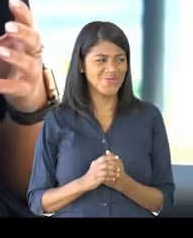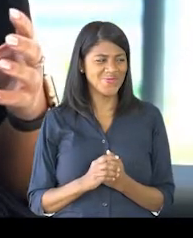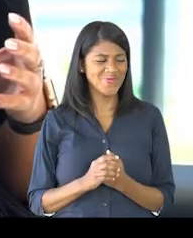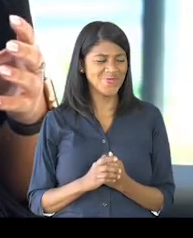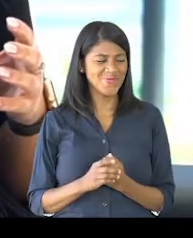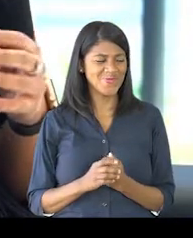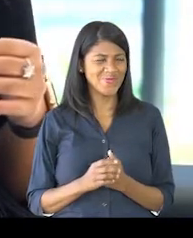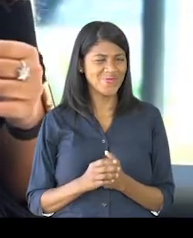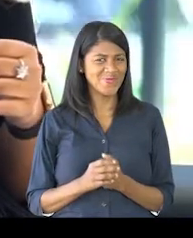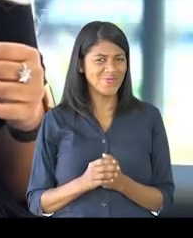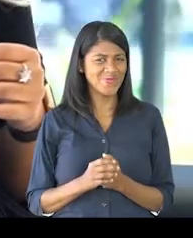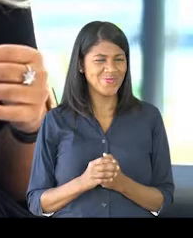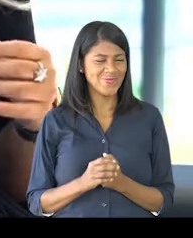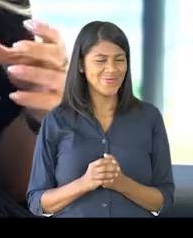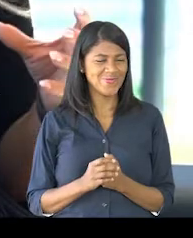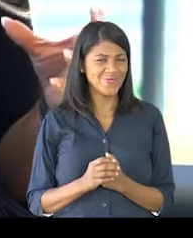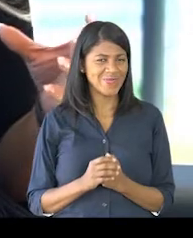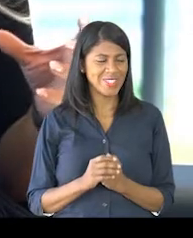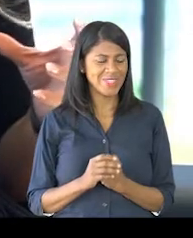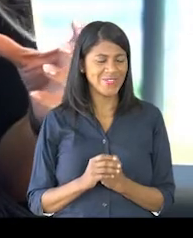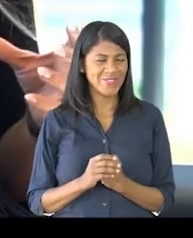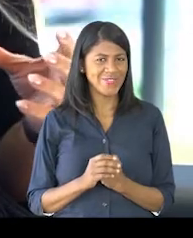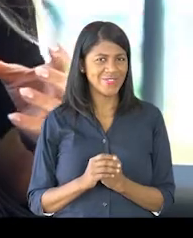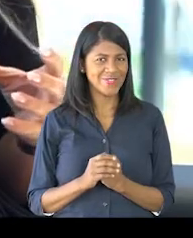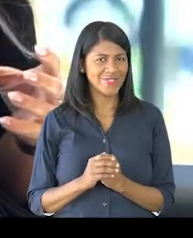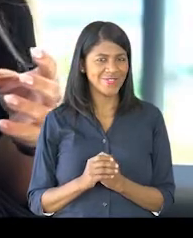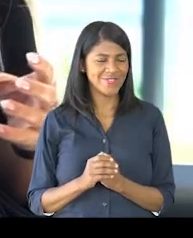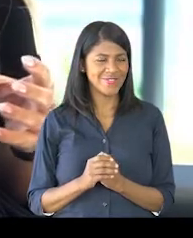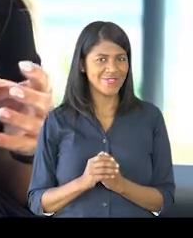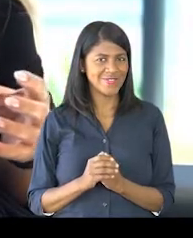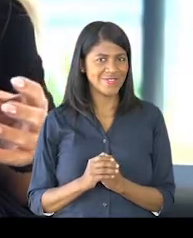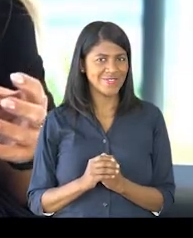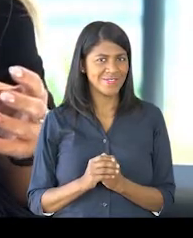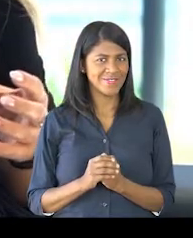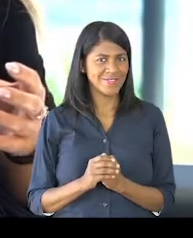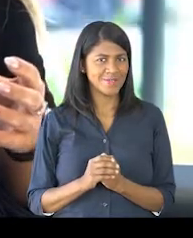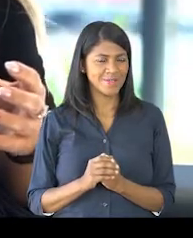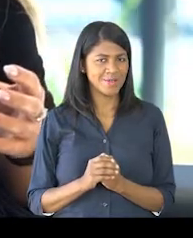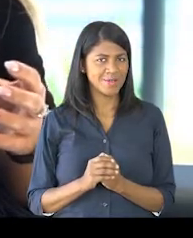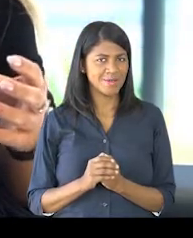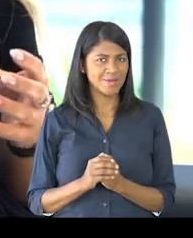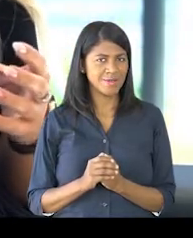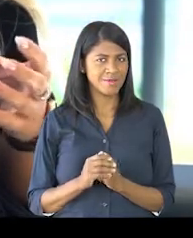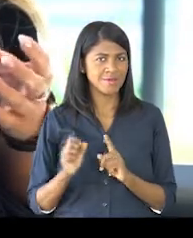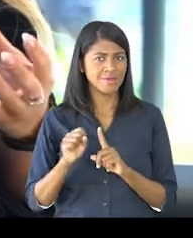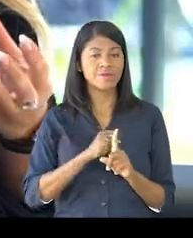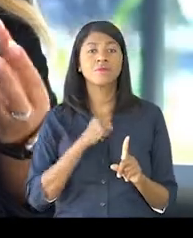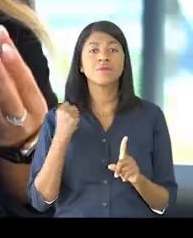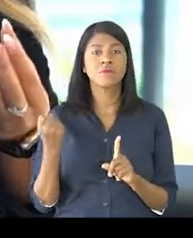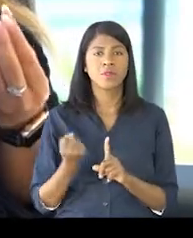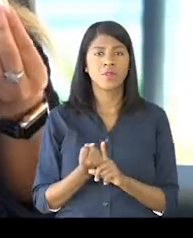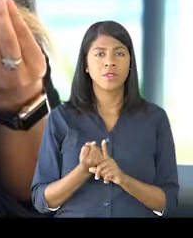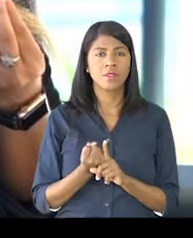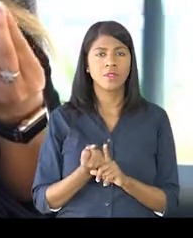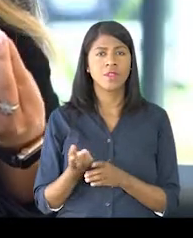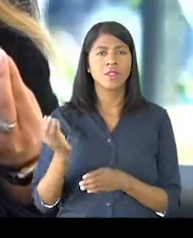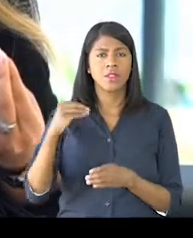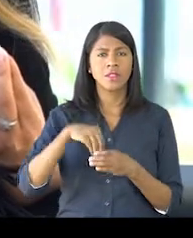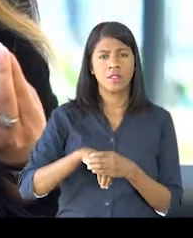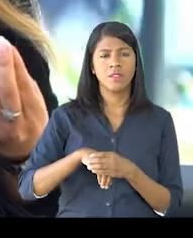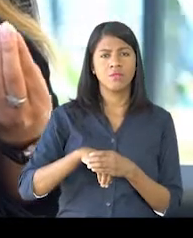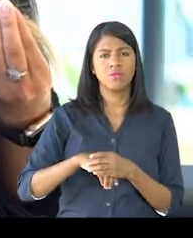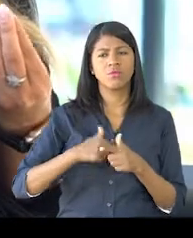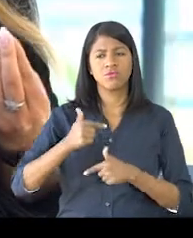nós estamos trabalhando através de planejamento, integração com outros setores, nós não temos os